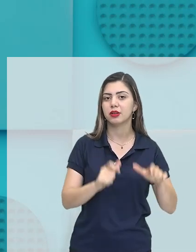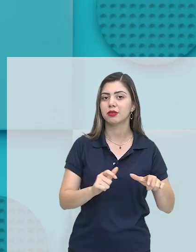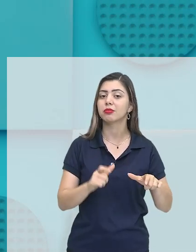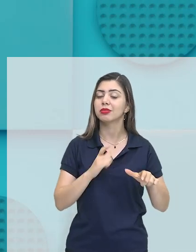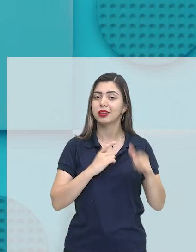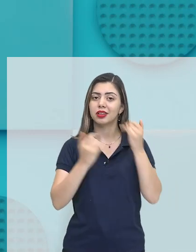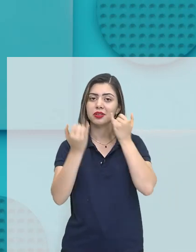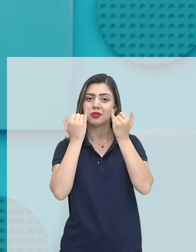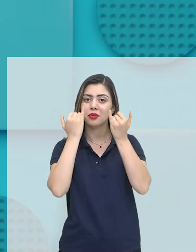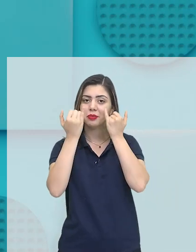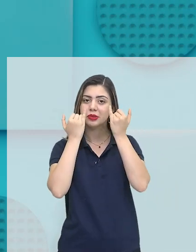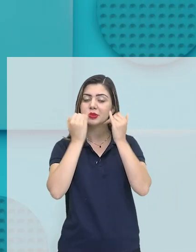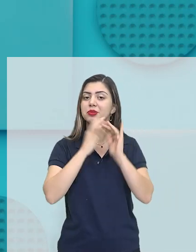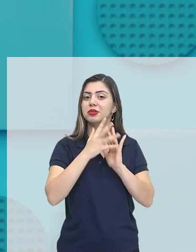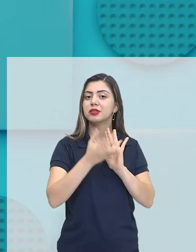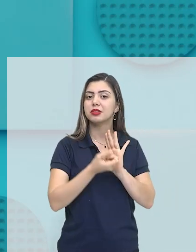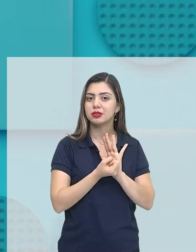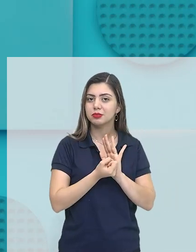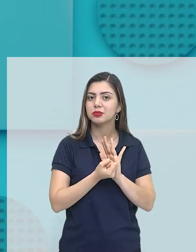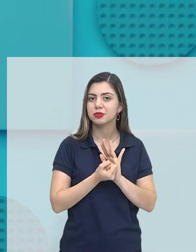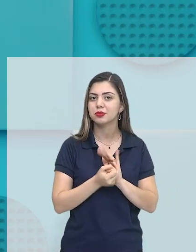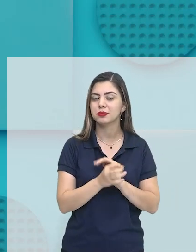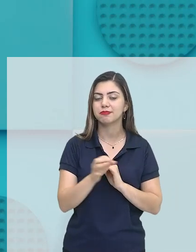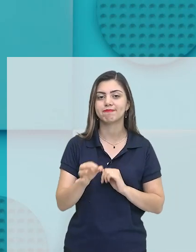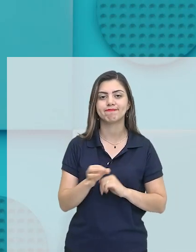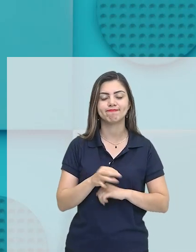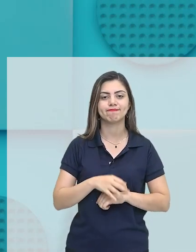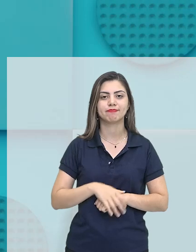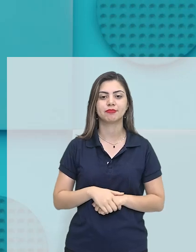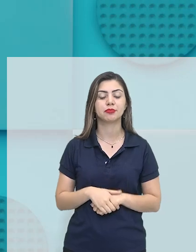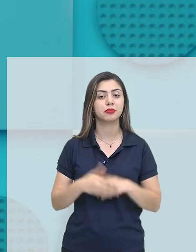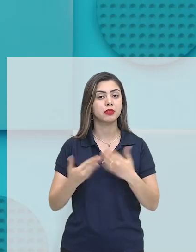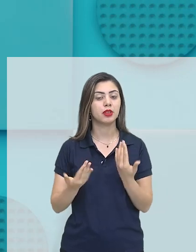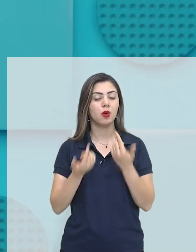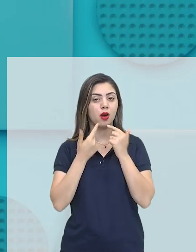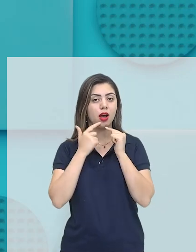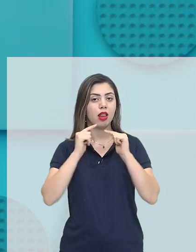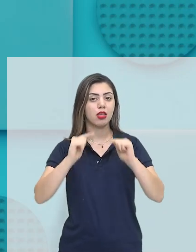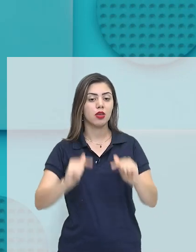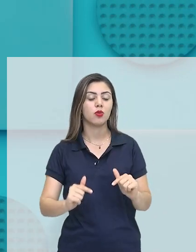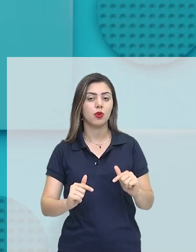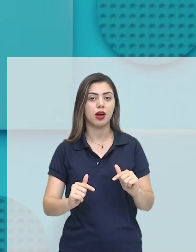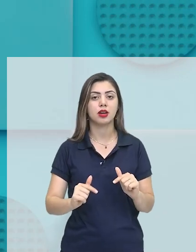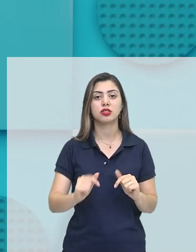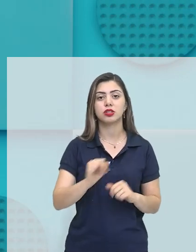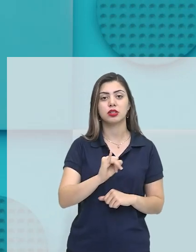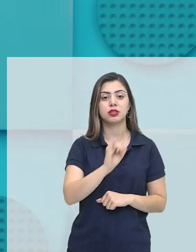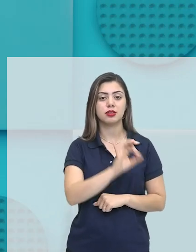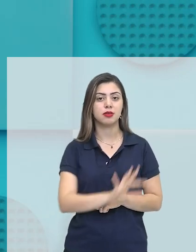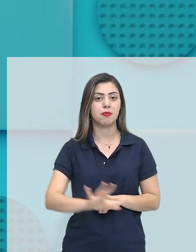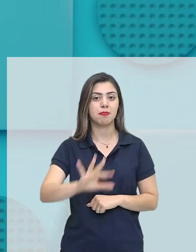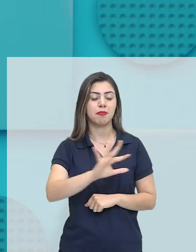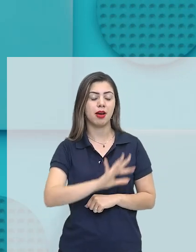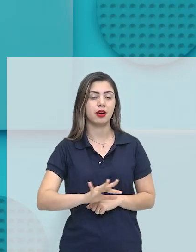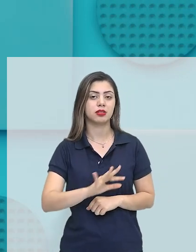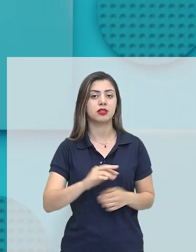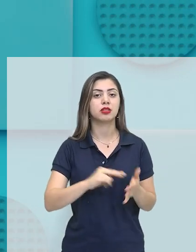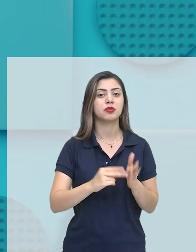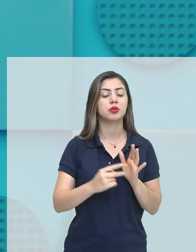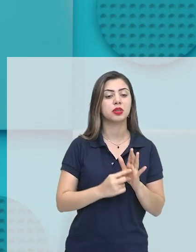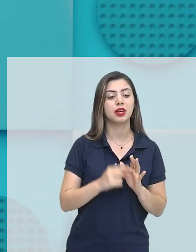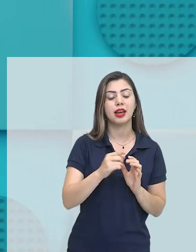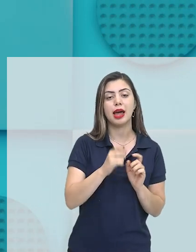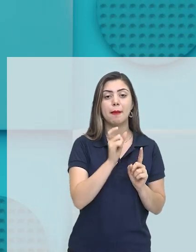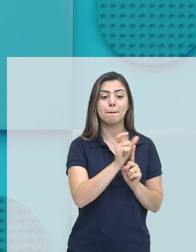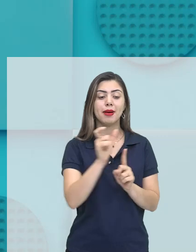Há informações, né? Então, a linguagem não verbal, ela não tem o quê? Palavras.